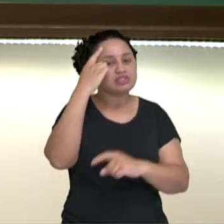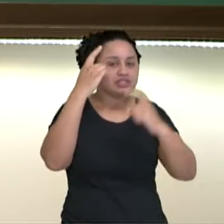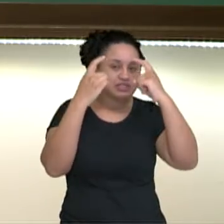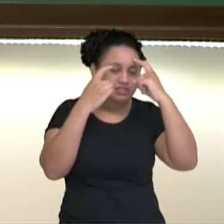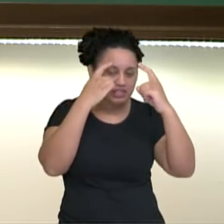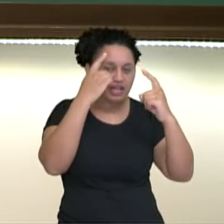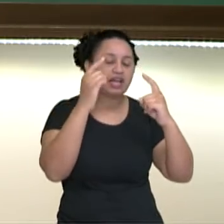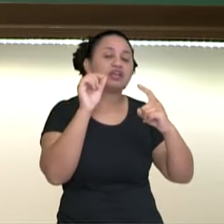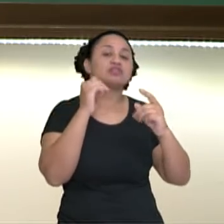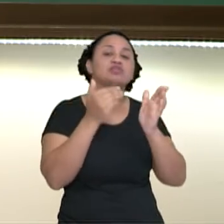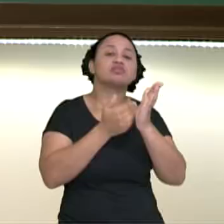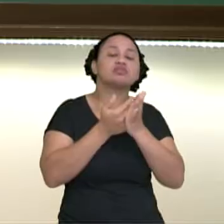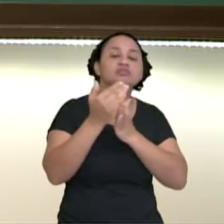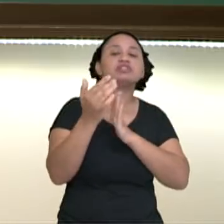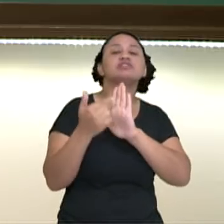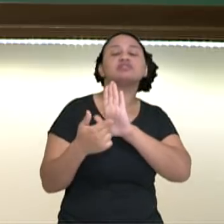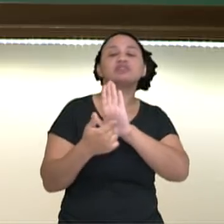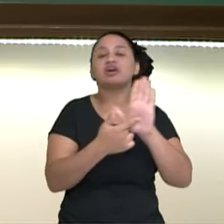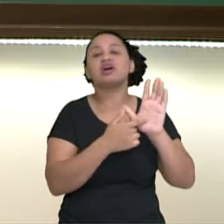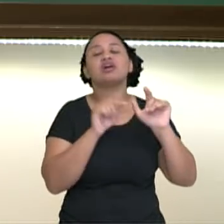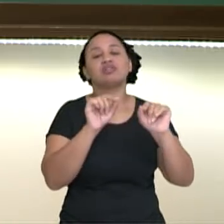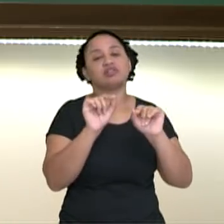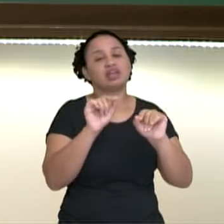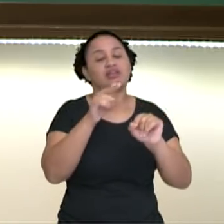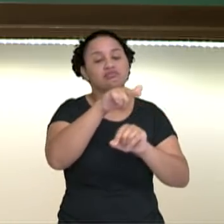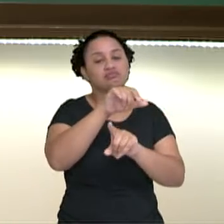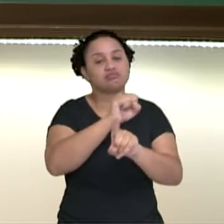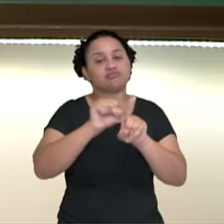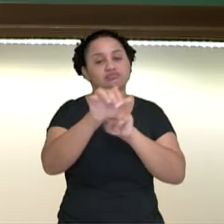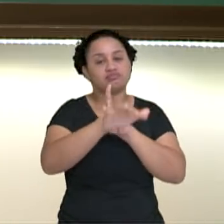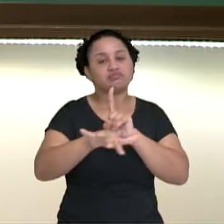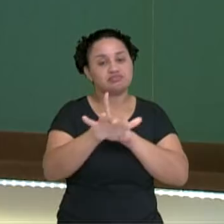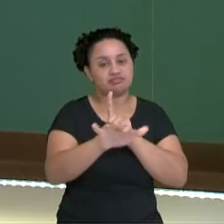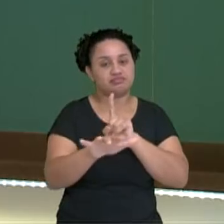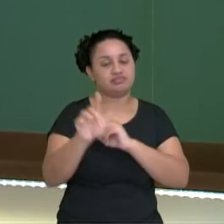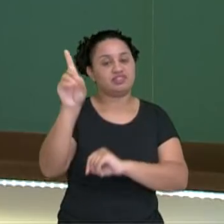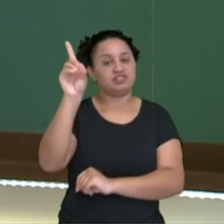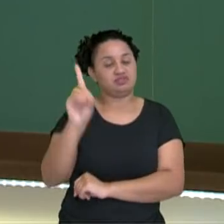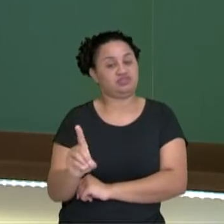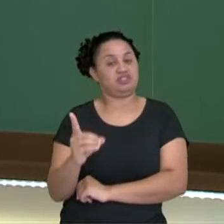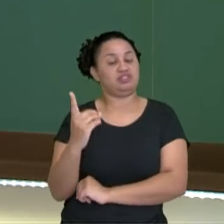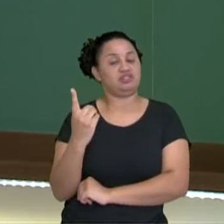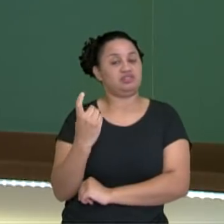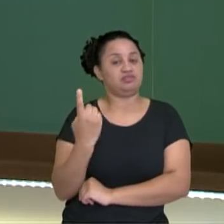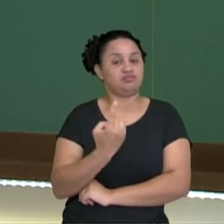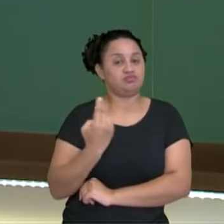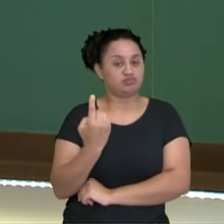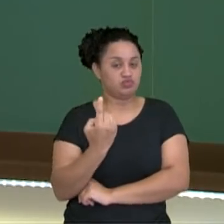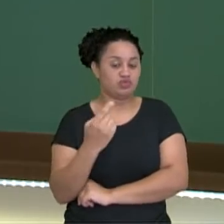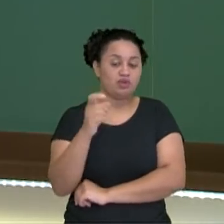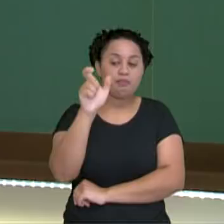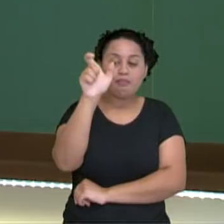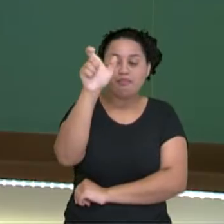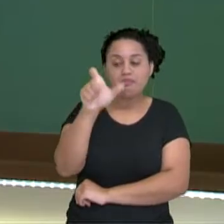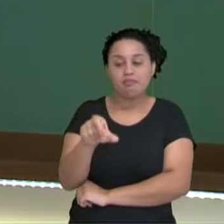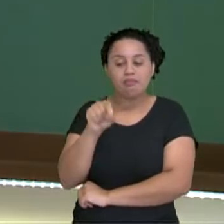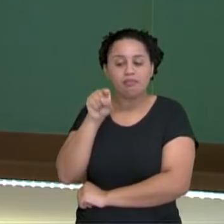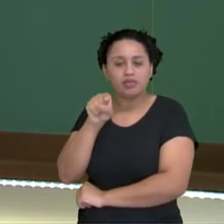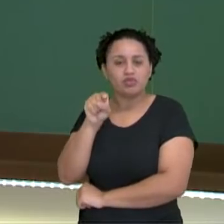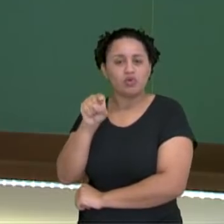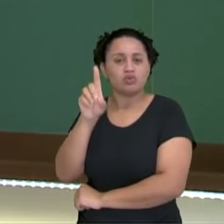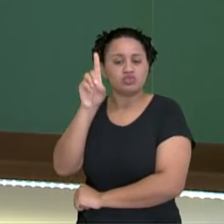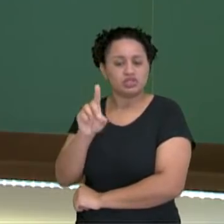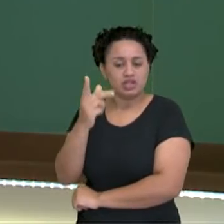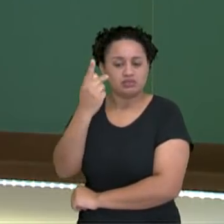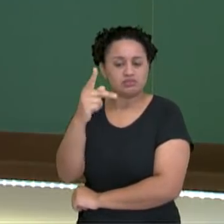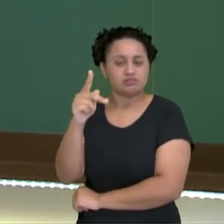começando a ser pontuados fortemente dentro dessa sociedade. E os direitos individuais do indivíduo, né, eles